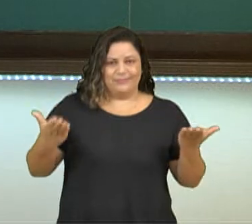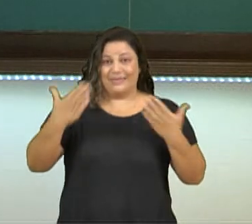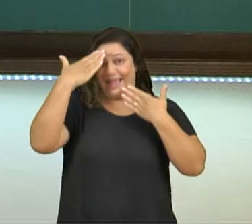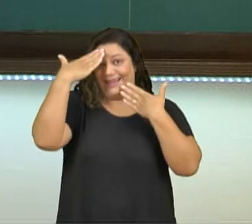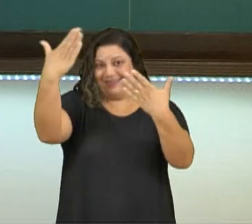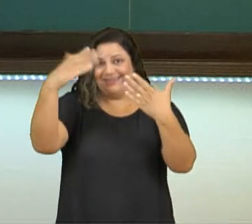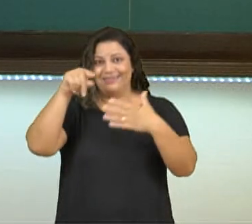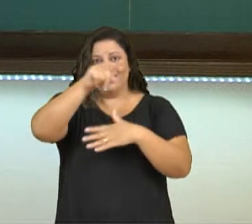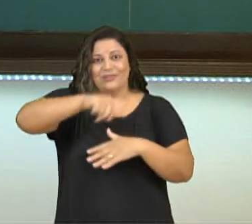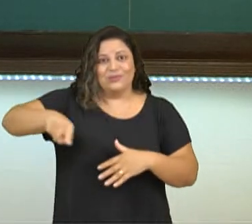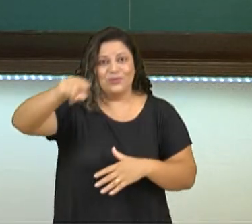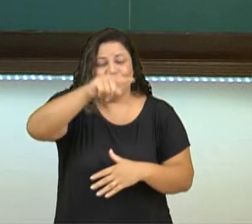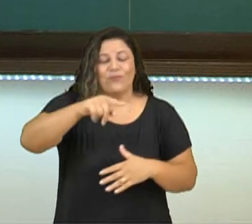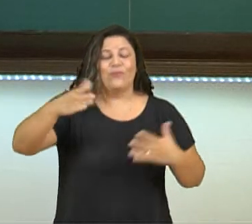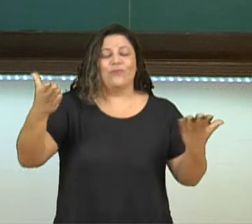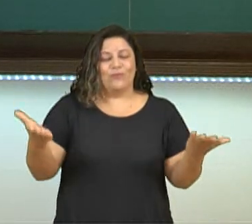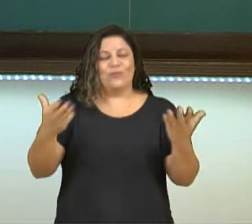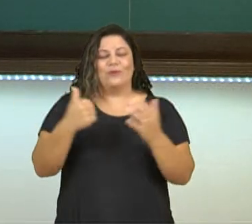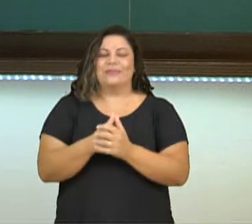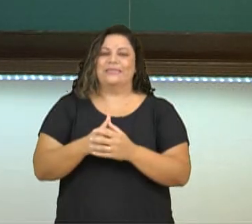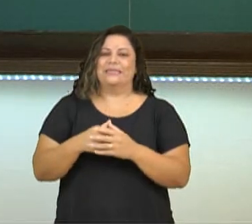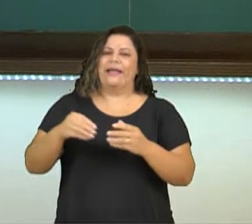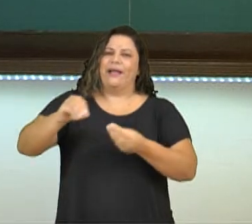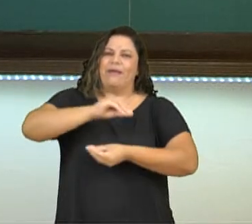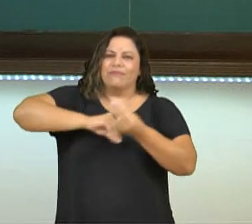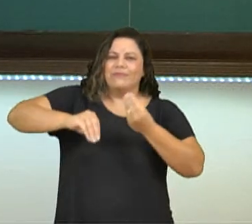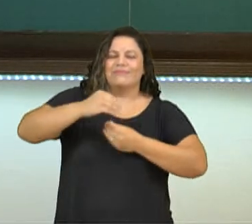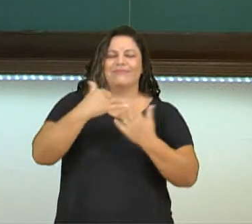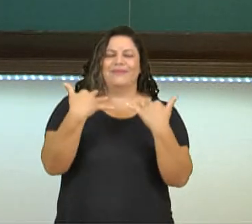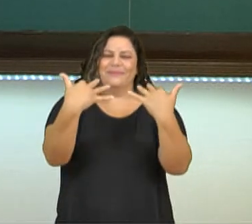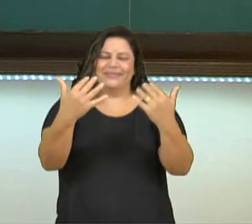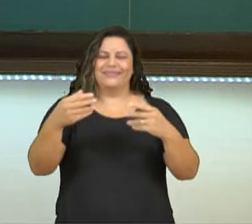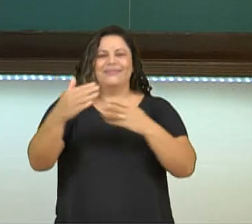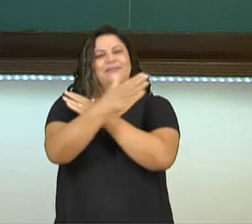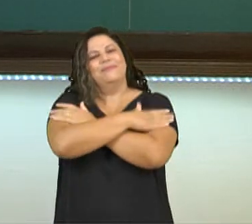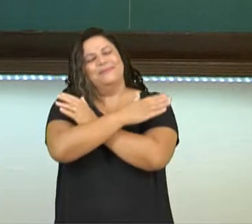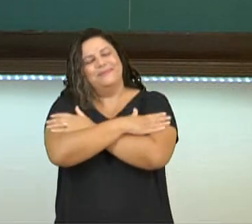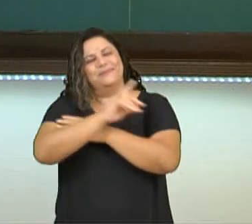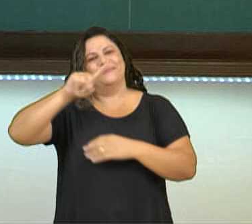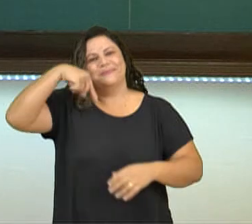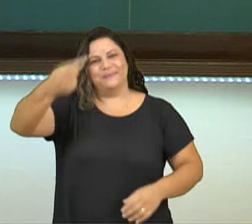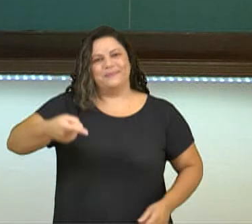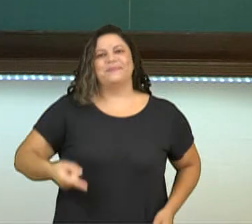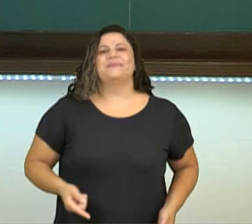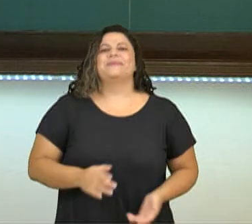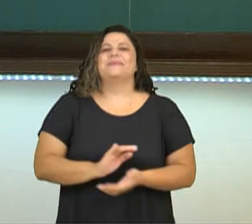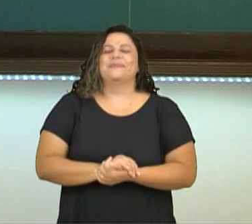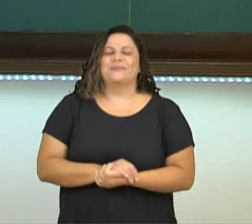Agradeço a você pelo seu envolvimento, pela sua participação, desejo um forte abraço e até breve!